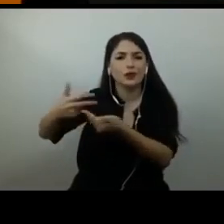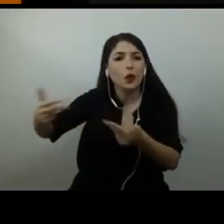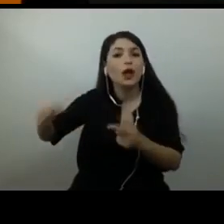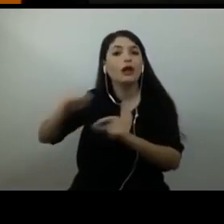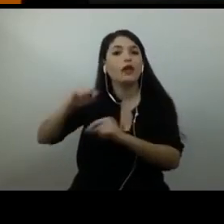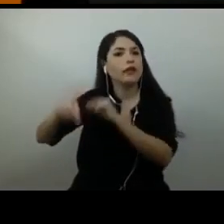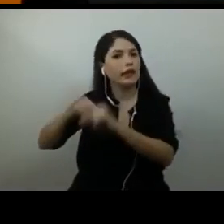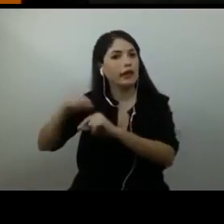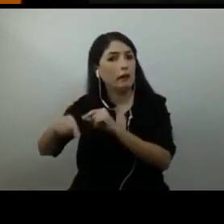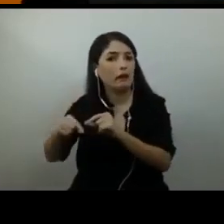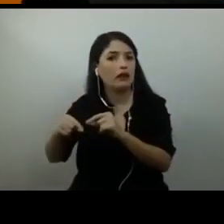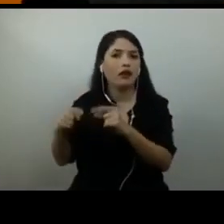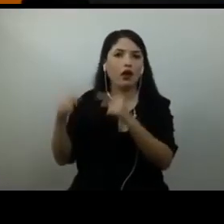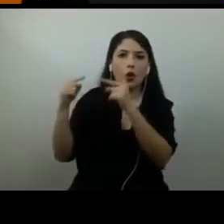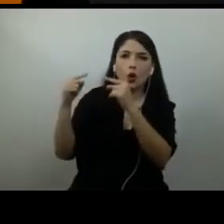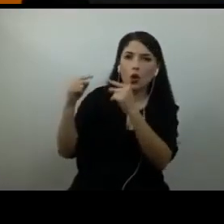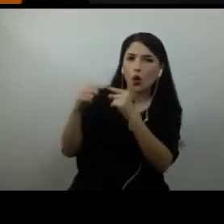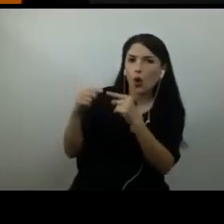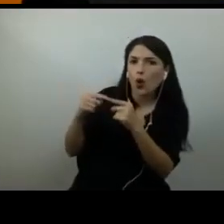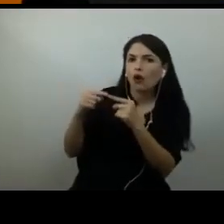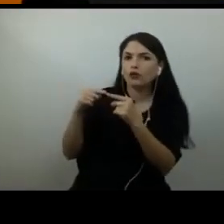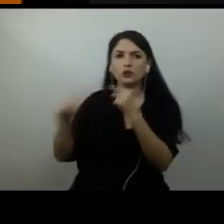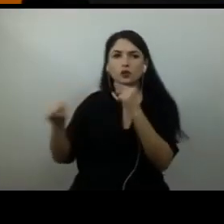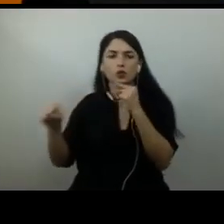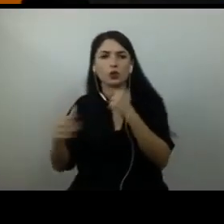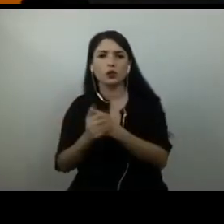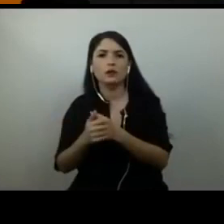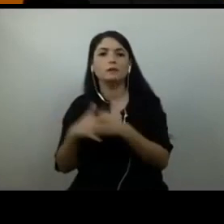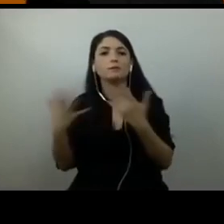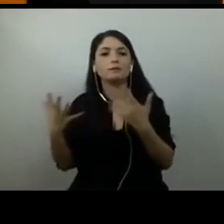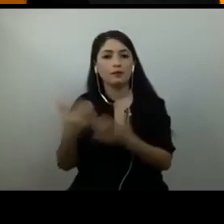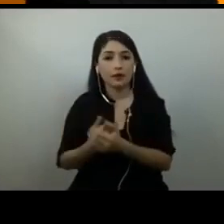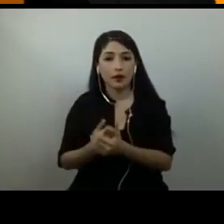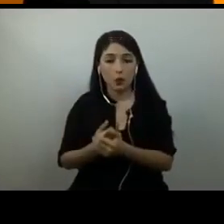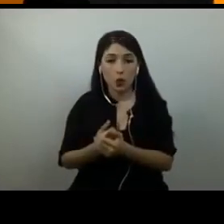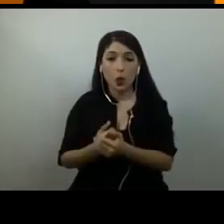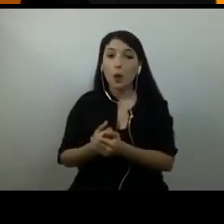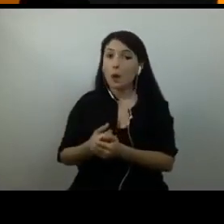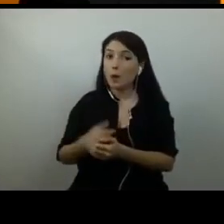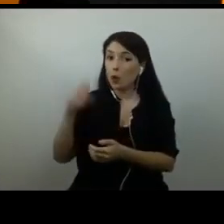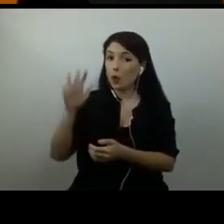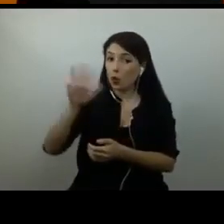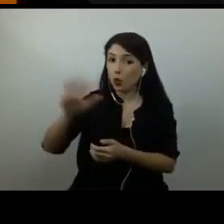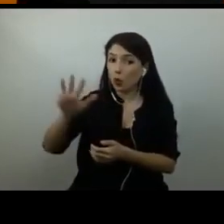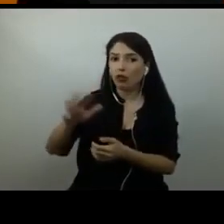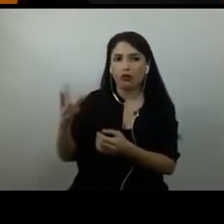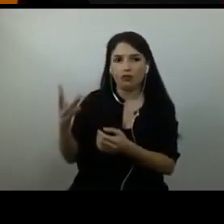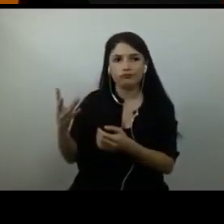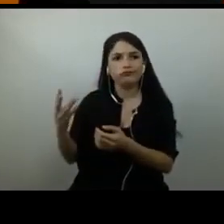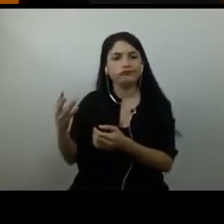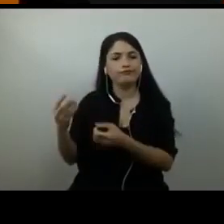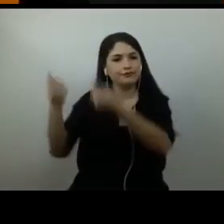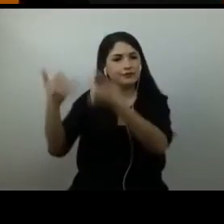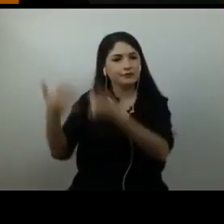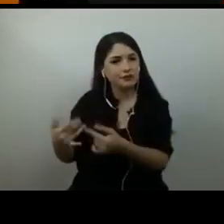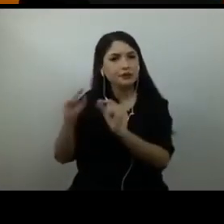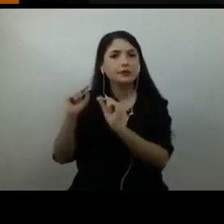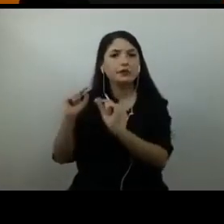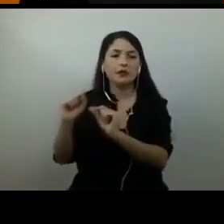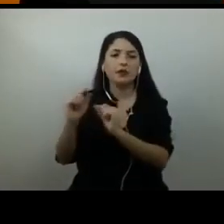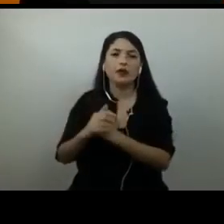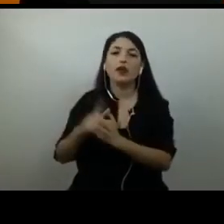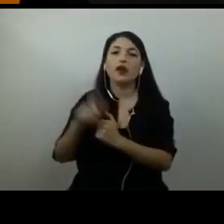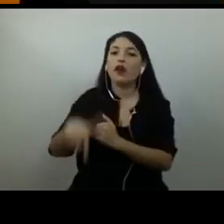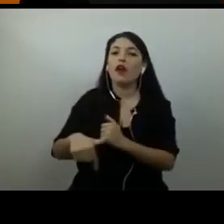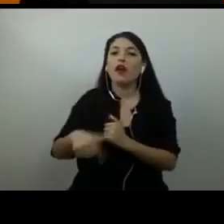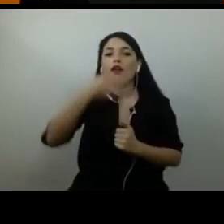que estão ali colocadas. E o presidente, ao se manifestar, colocou para nossa alegria, mais uma vez, que a questão fundamental que envolve a defesa da democracia é a